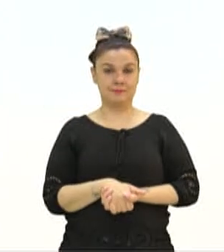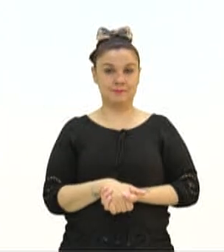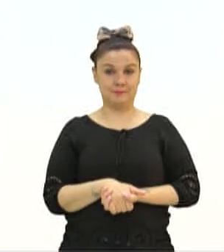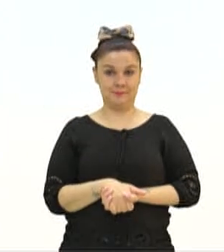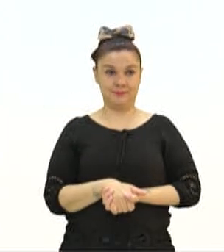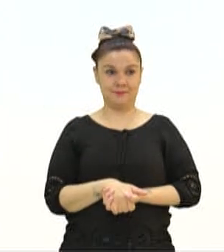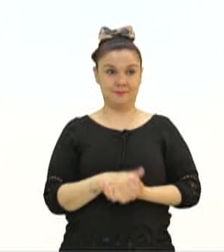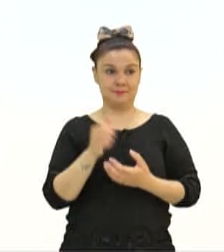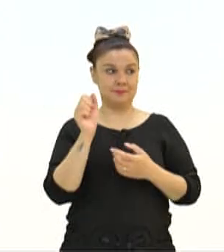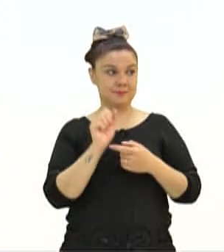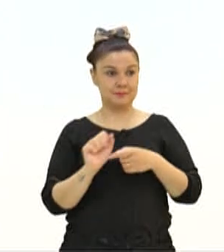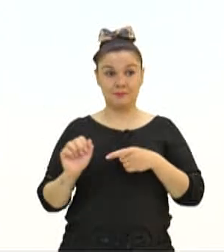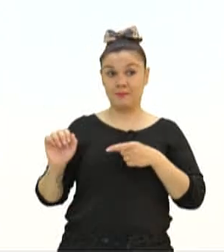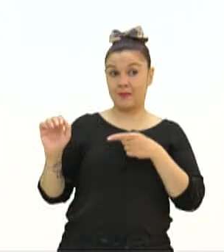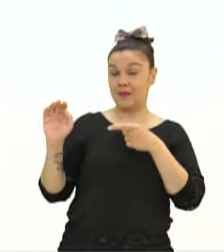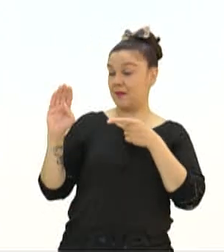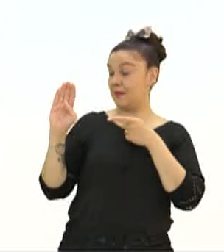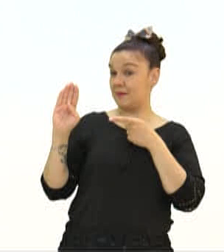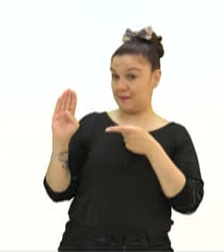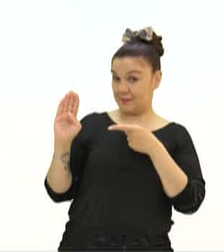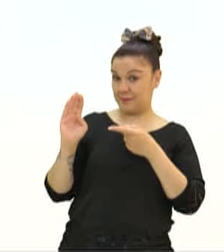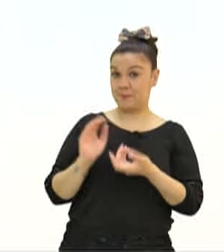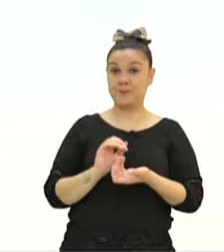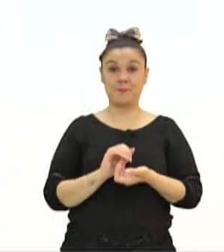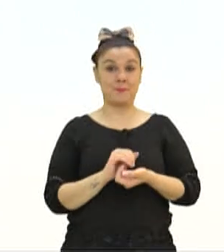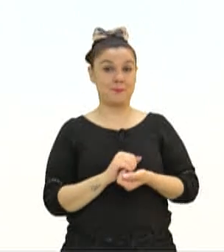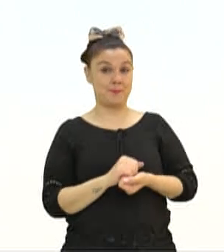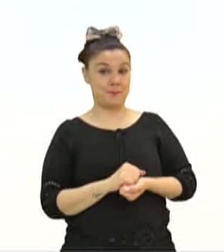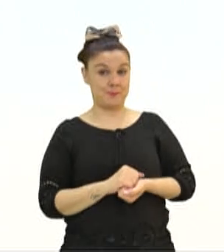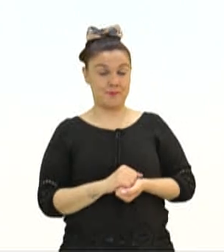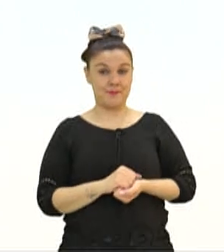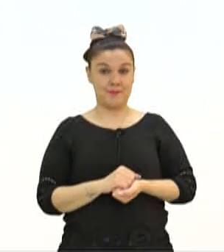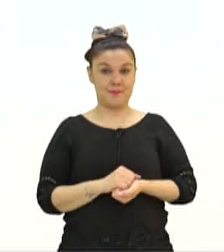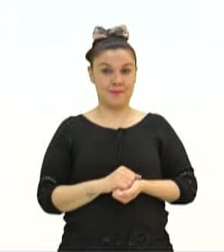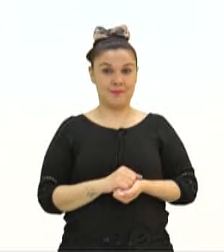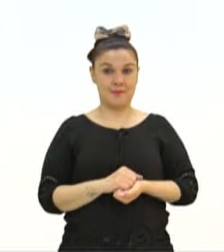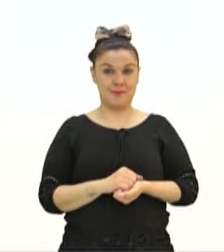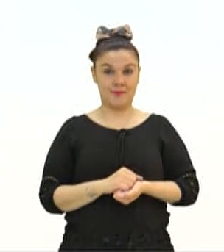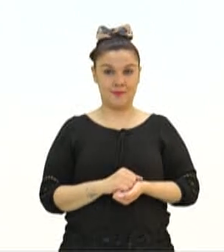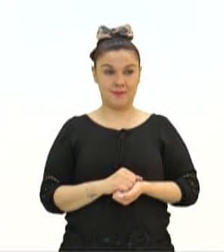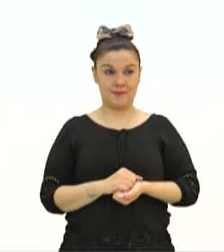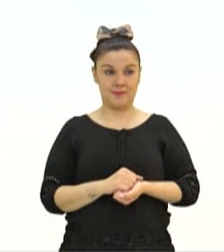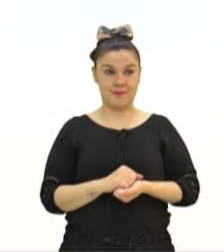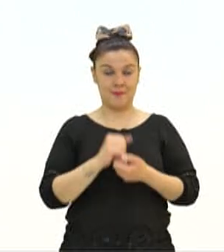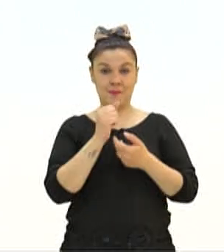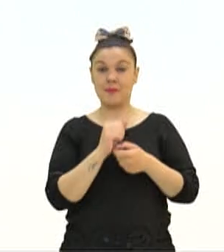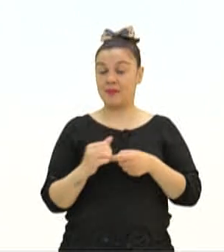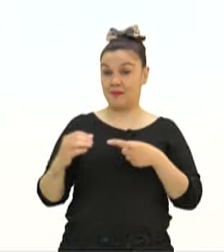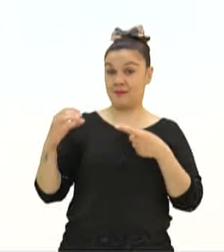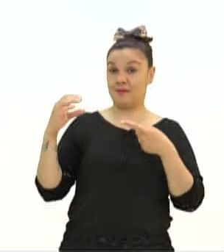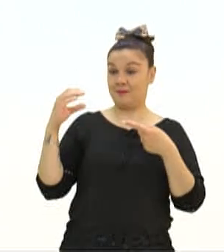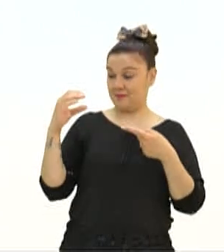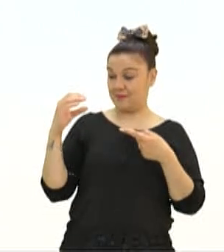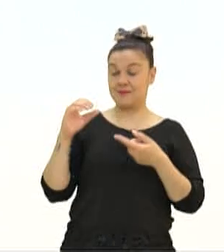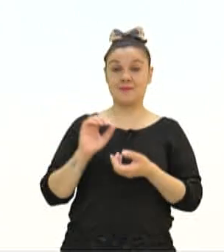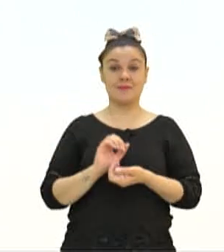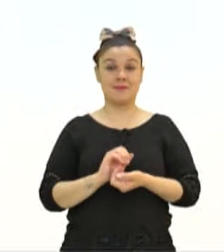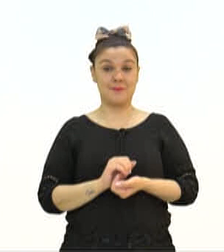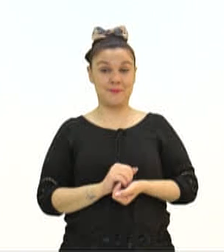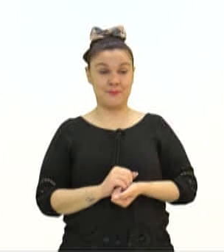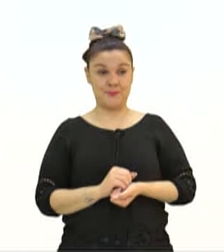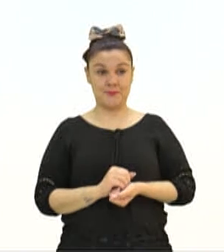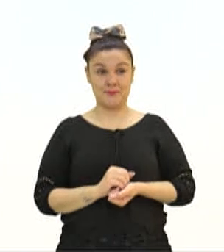evolução e geração espontânea. Na letra B, geração espontânea e biogênese. Na letra